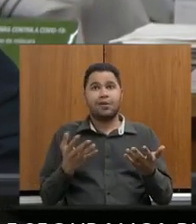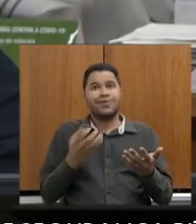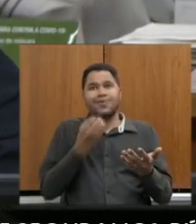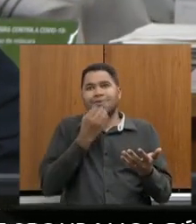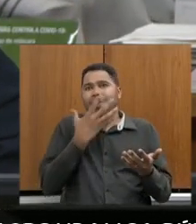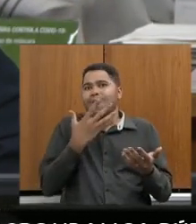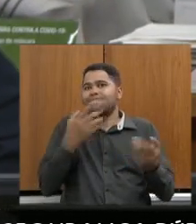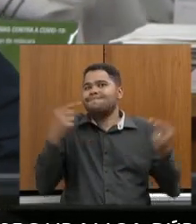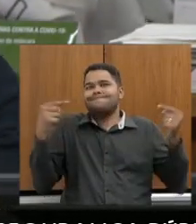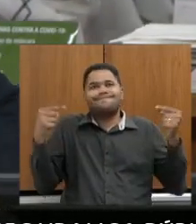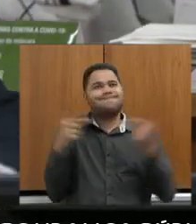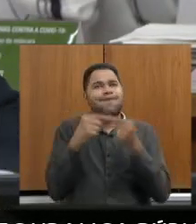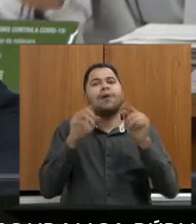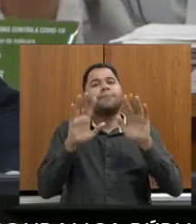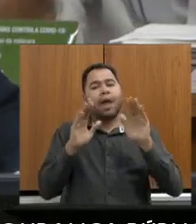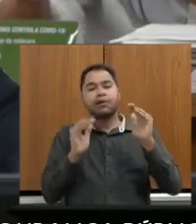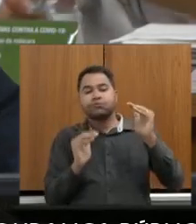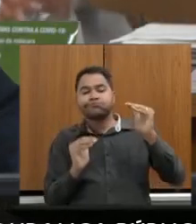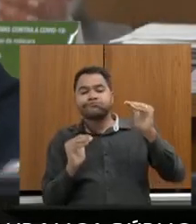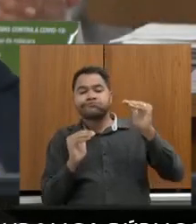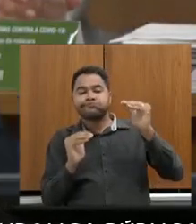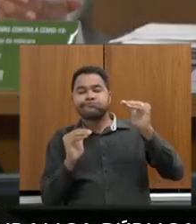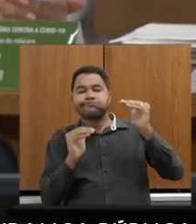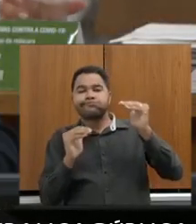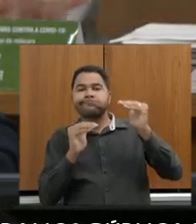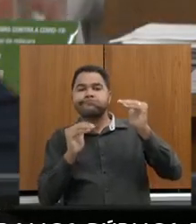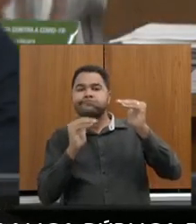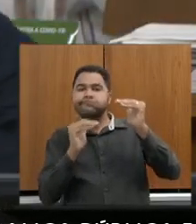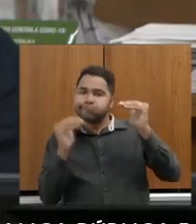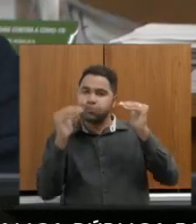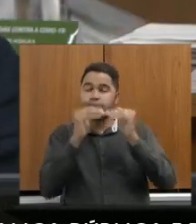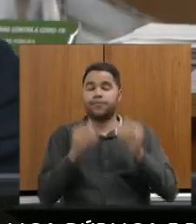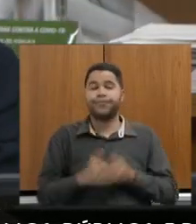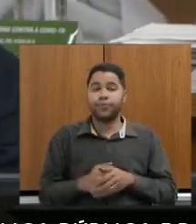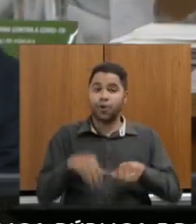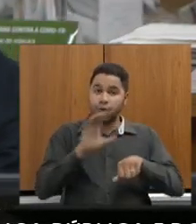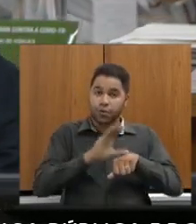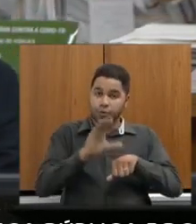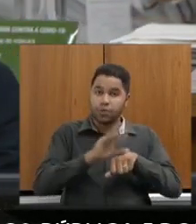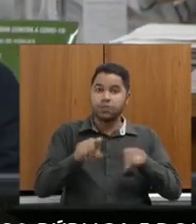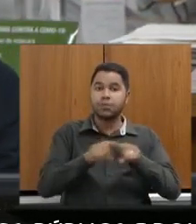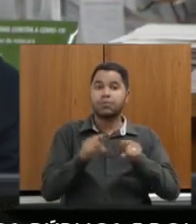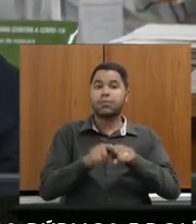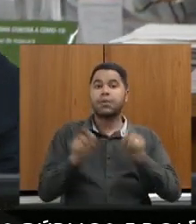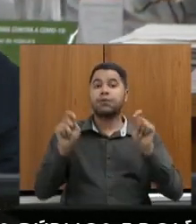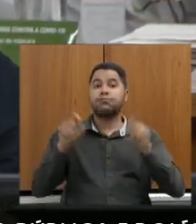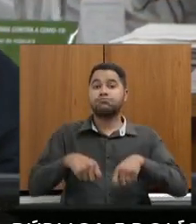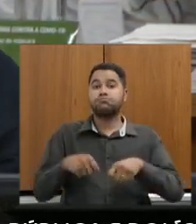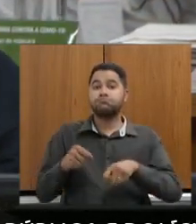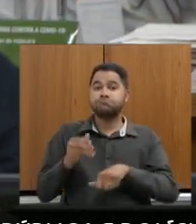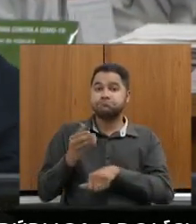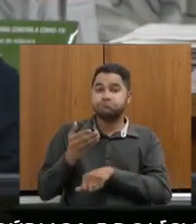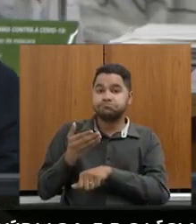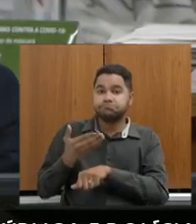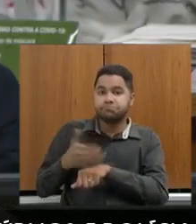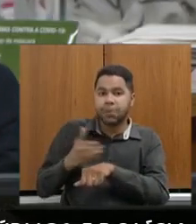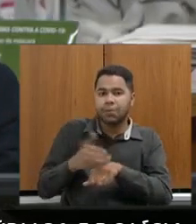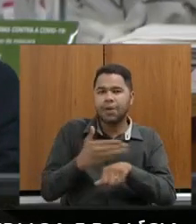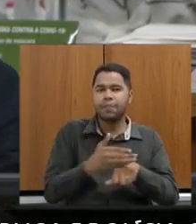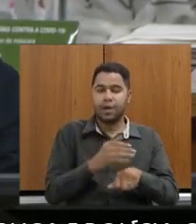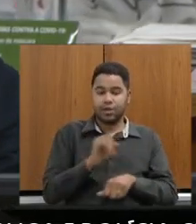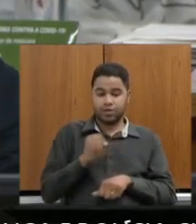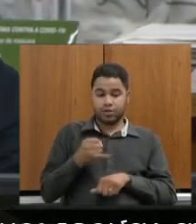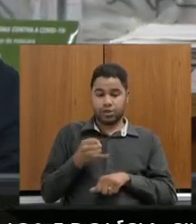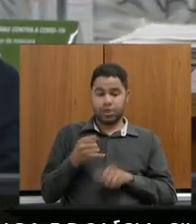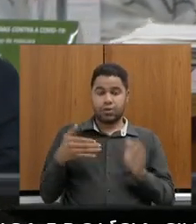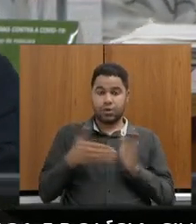é o ideal ainda é mas a gente vai chegar no nível ideal é cursos e capacitações há entre Janeiro e junho